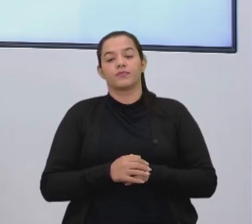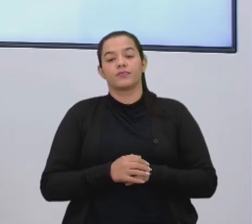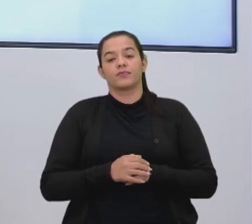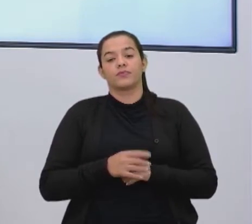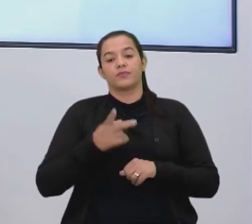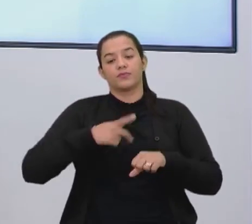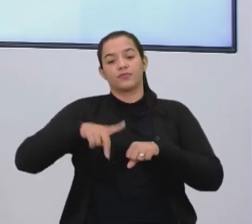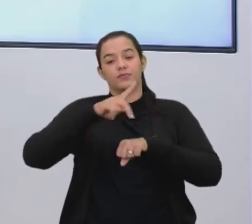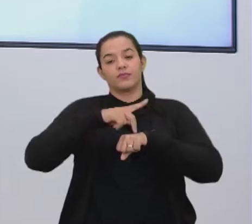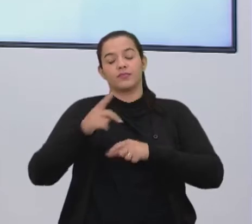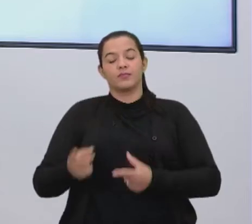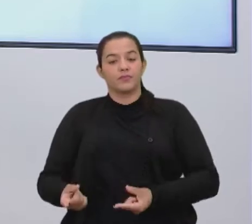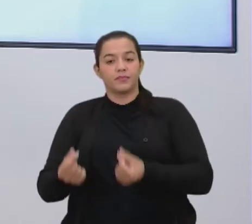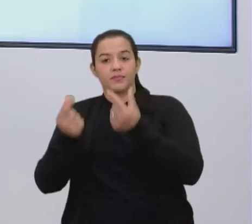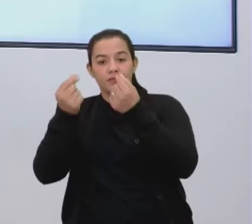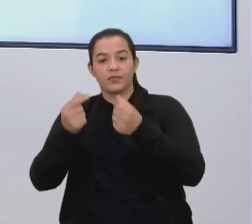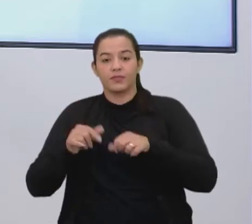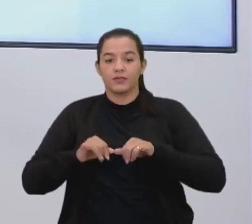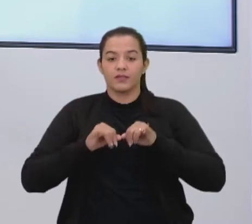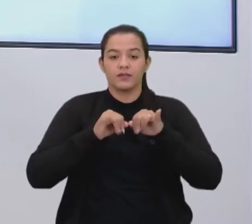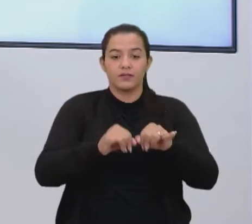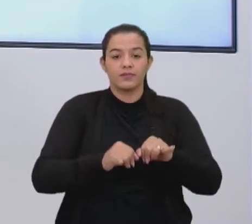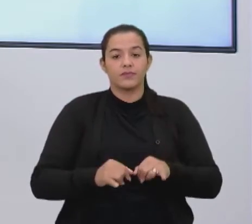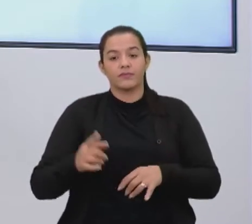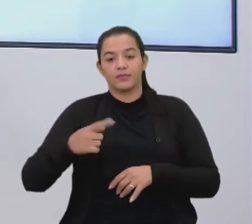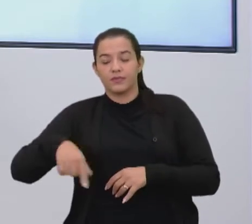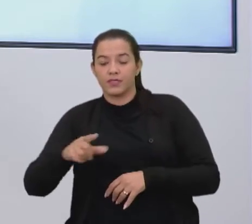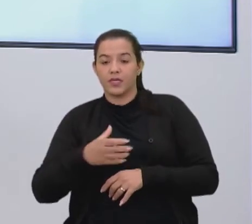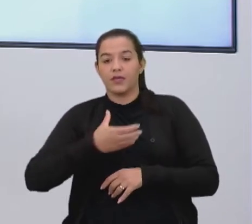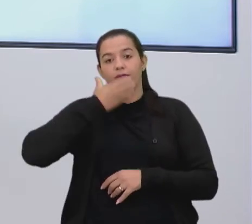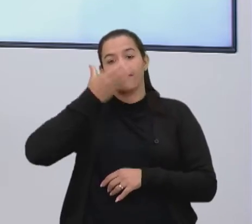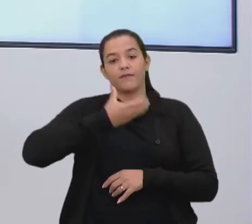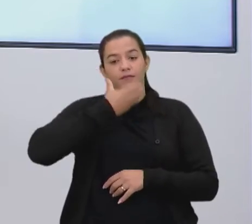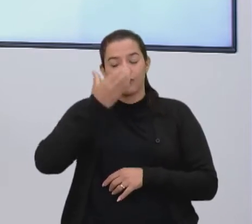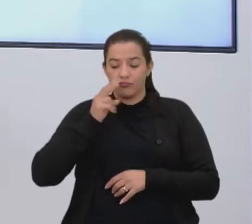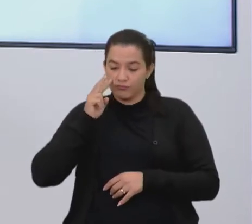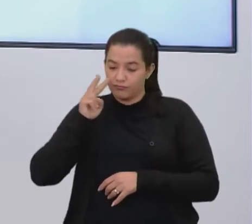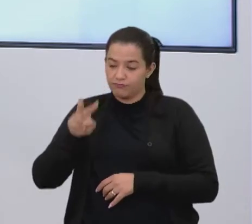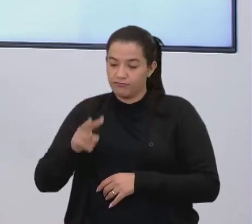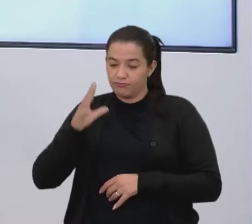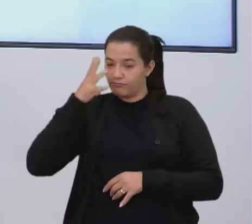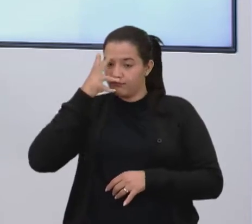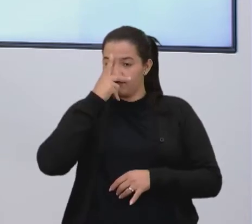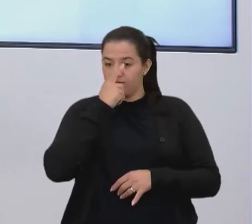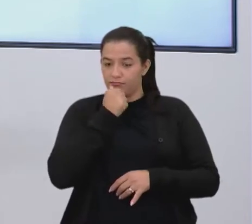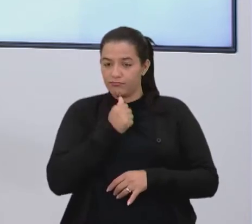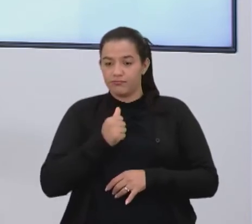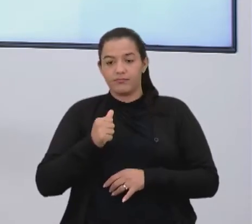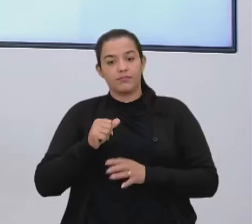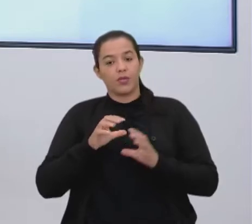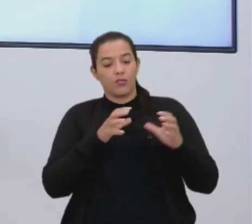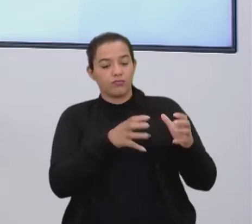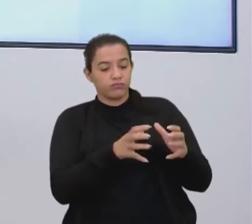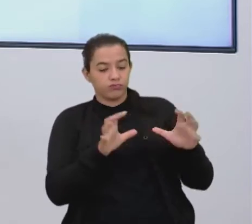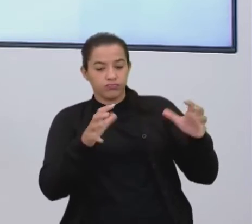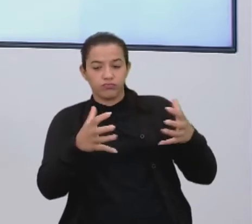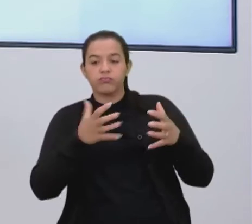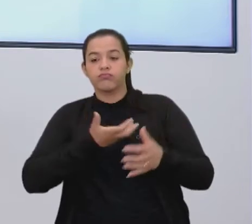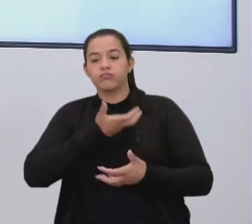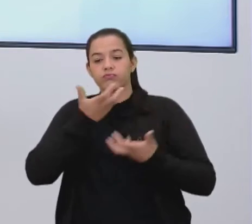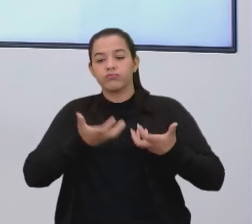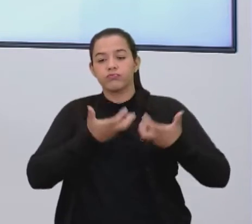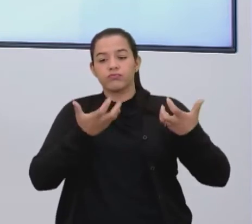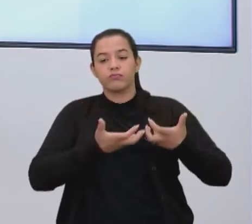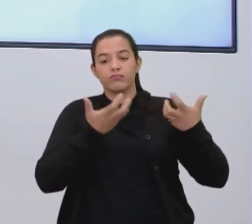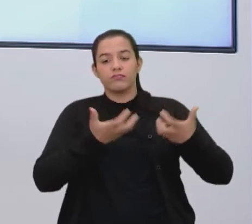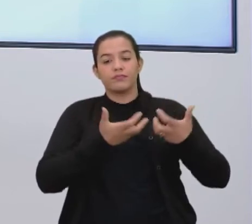mais rico, você vai no mercado e você tem frutas impecáveis. Você tem legumes impecáveis. E aí um legume que